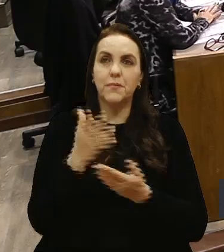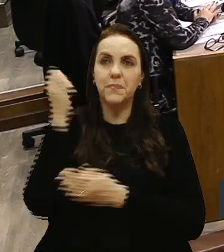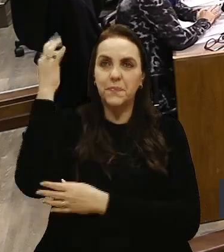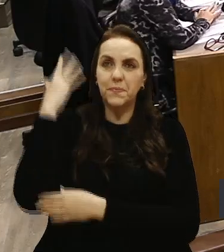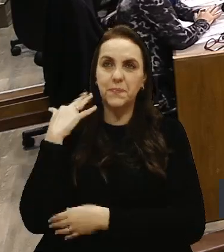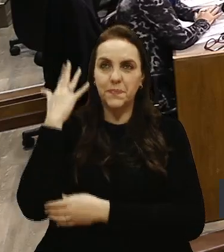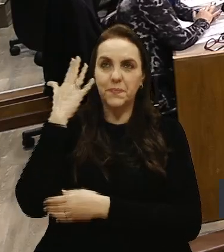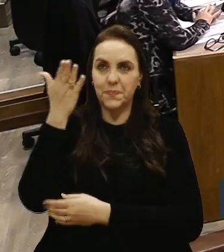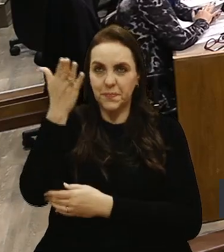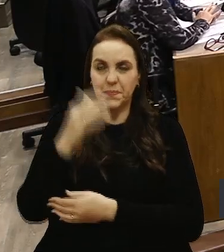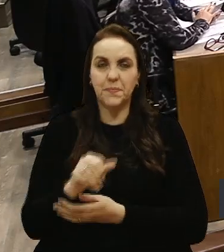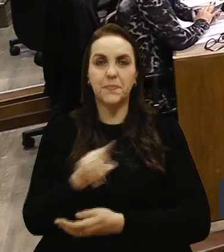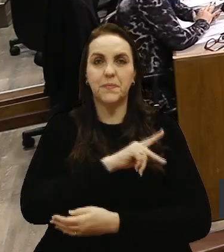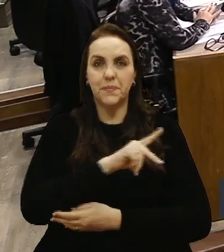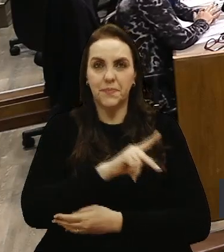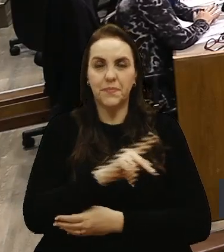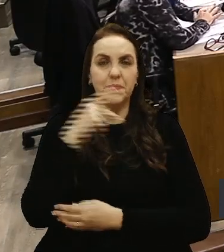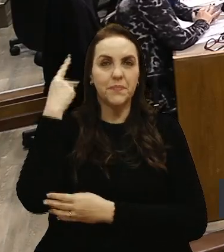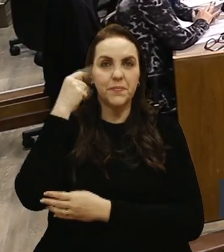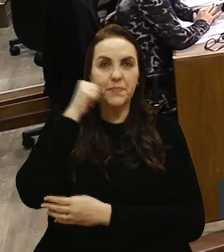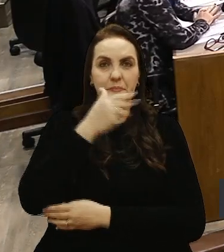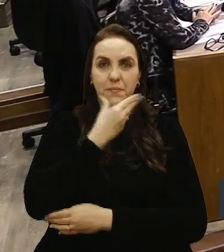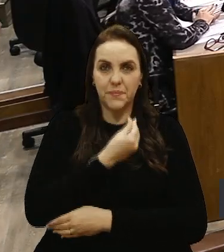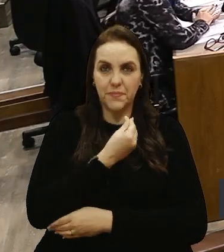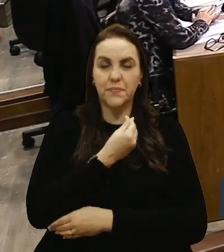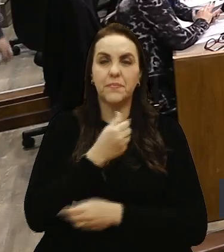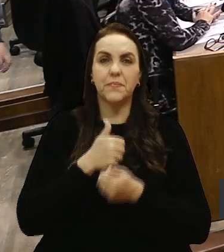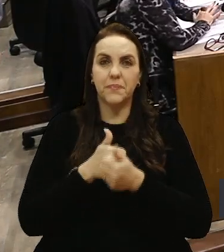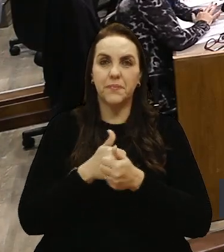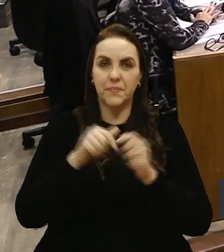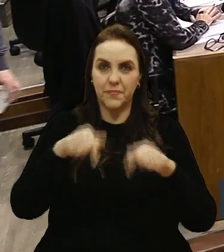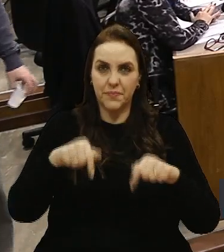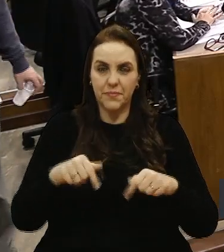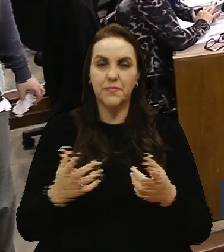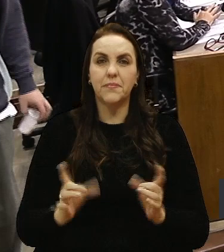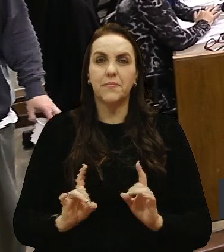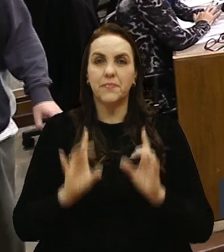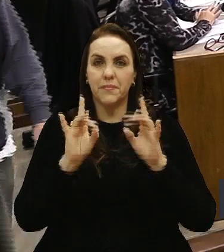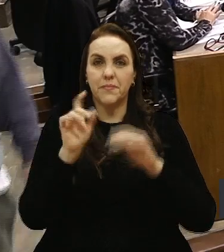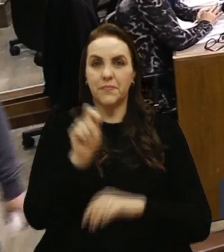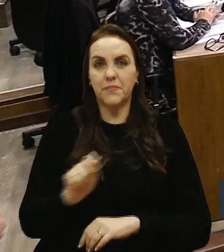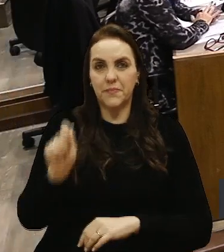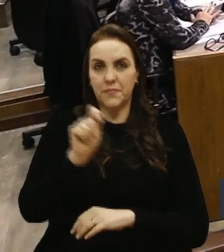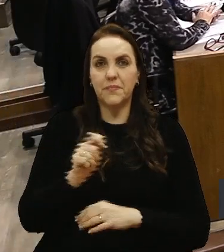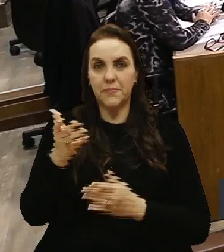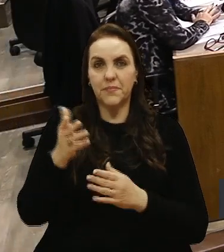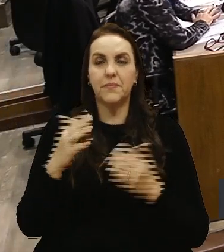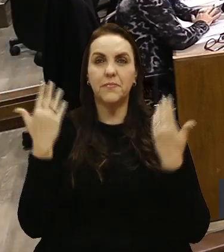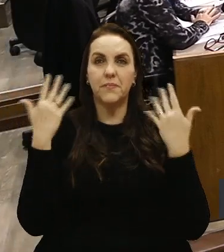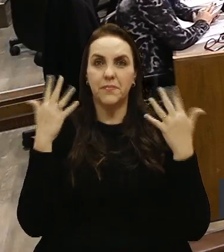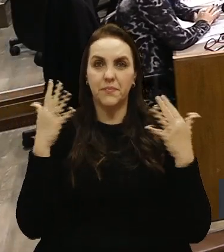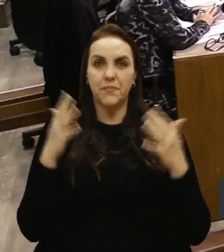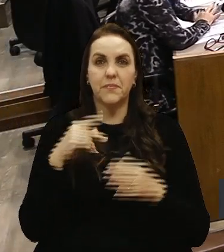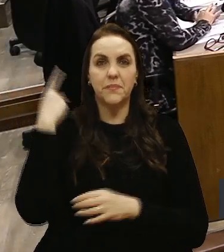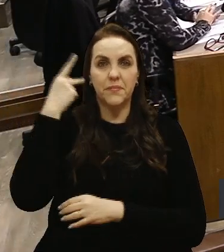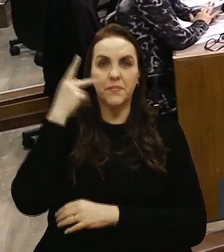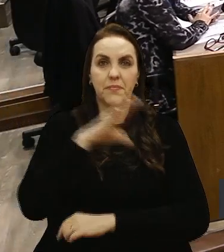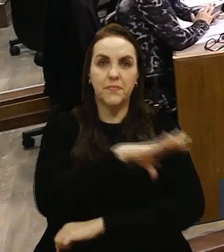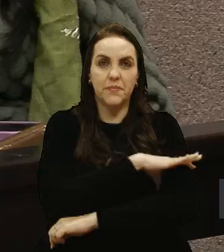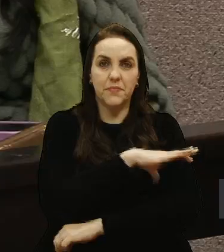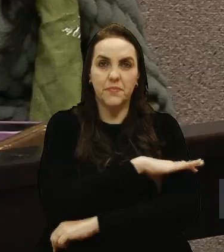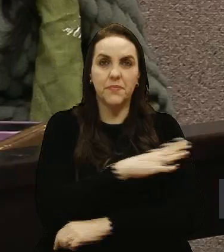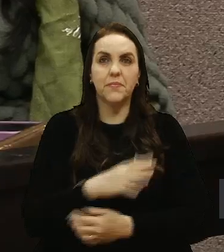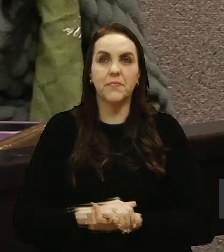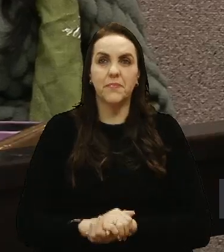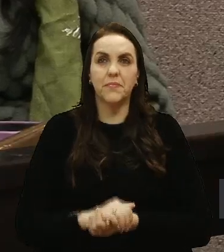Senhor presidente, senhores vereadores, pessoal que nos acompanha aqui, em especial a associação, parabenizar o vereador Capitão Ramon